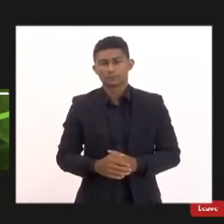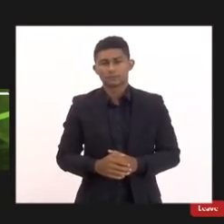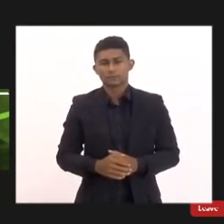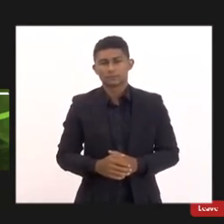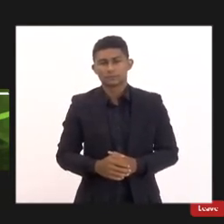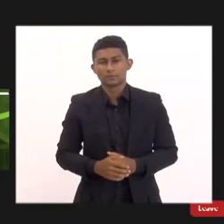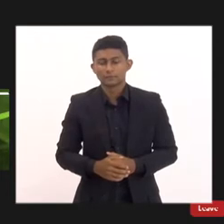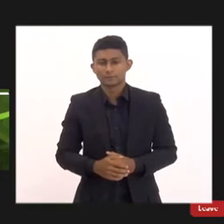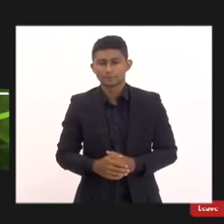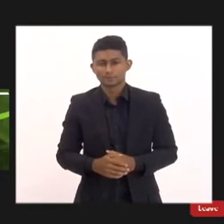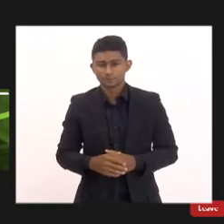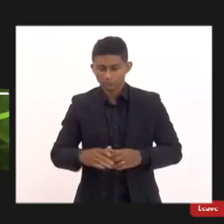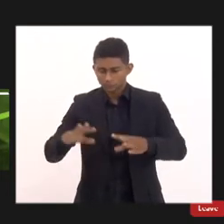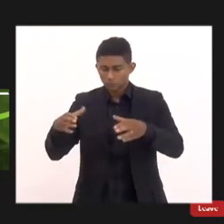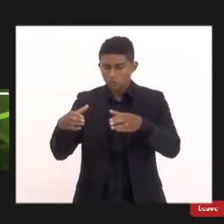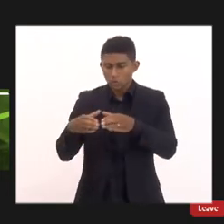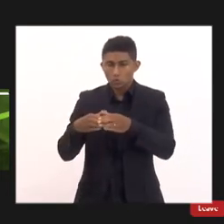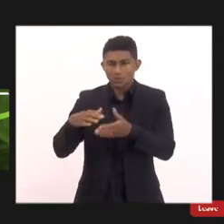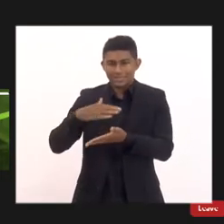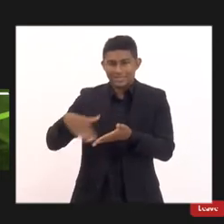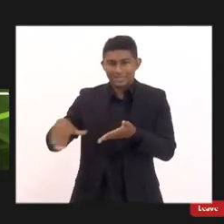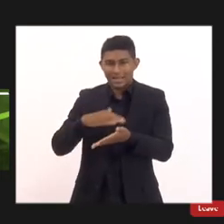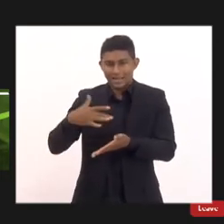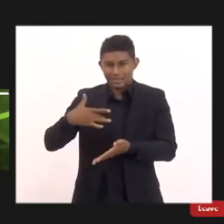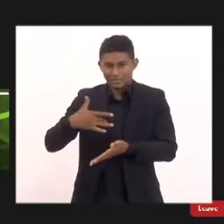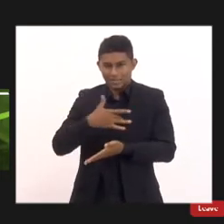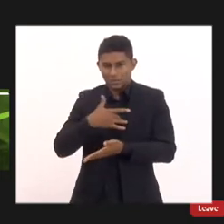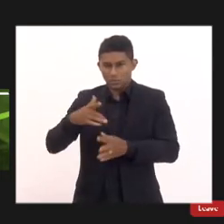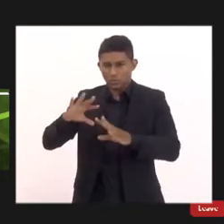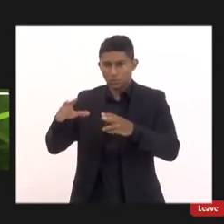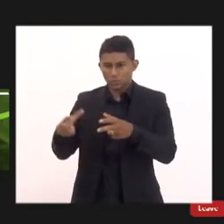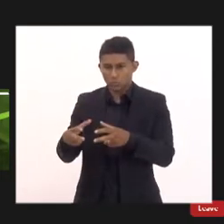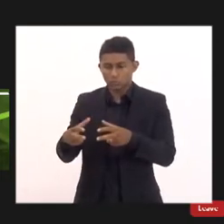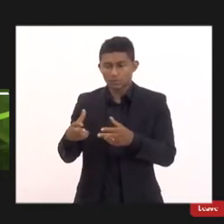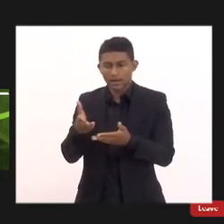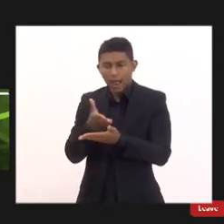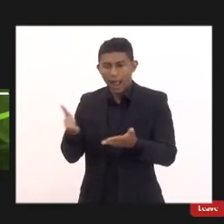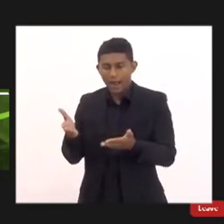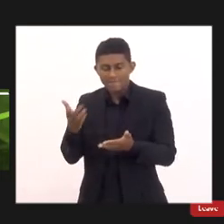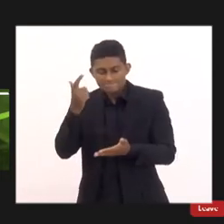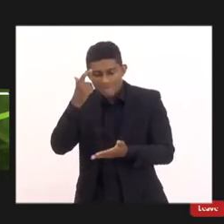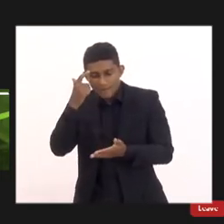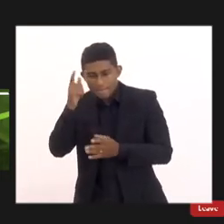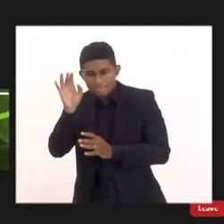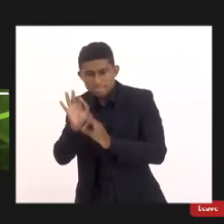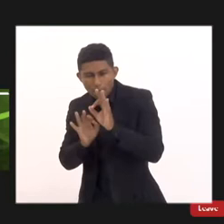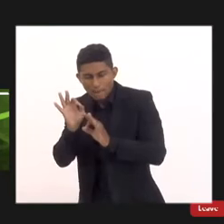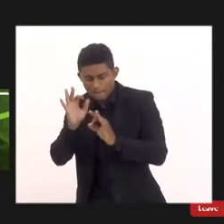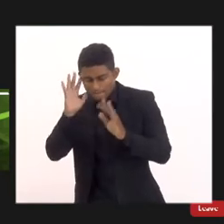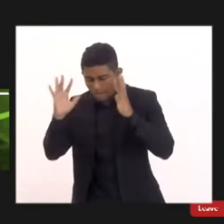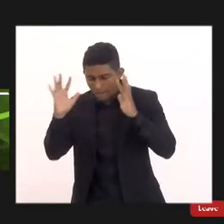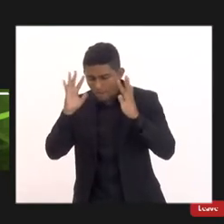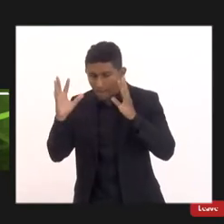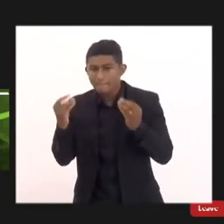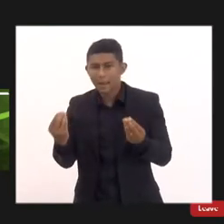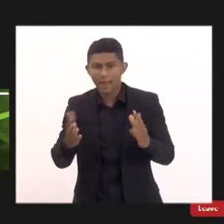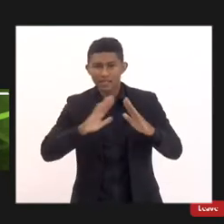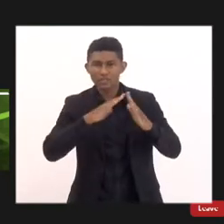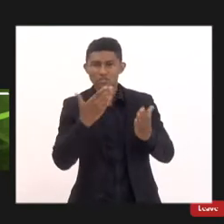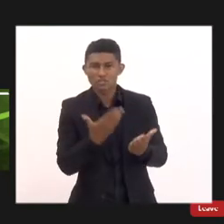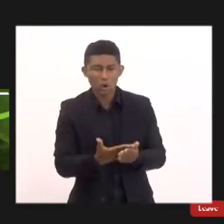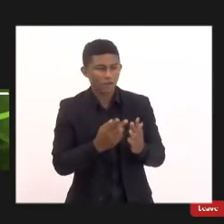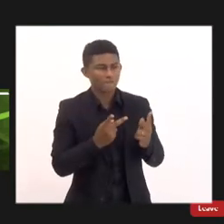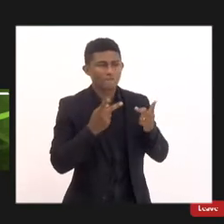a Secretaria de Saúde talvez realizar um planejamento para ir até as escolas, para conscientizar